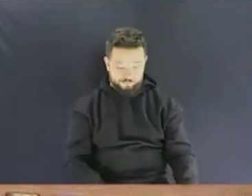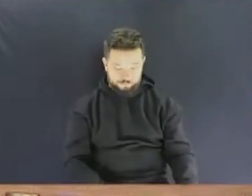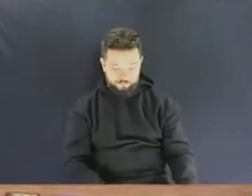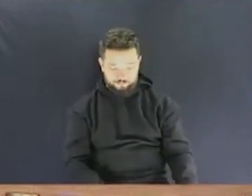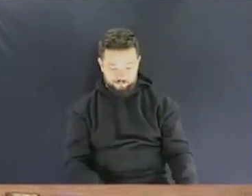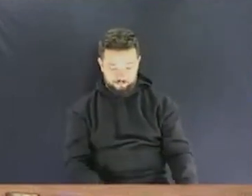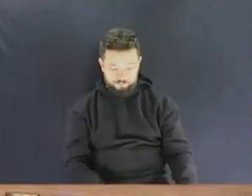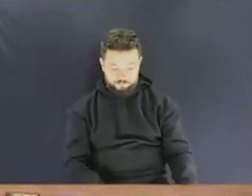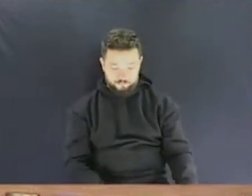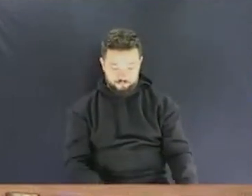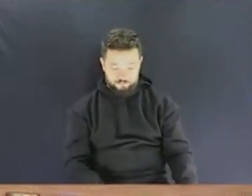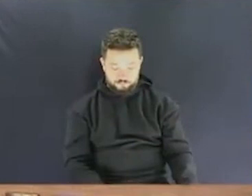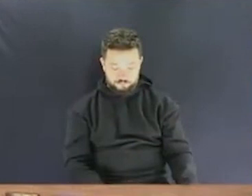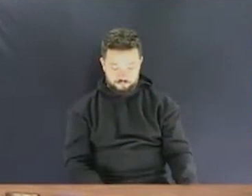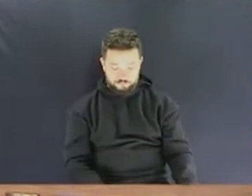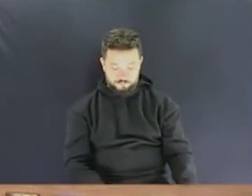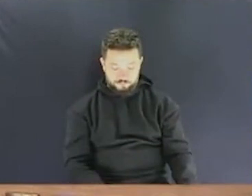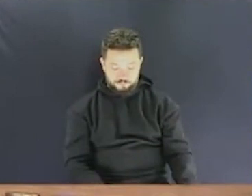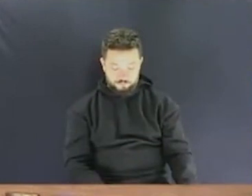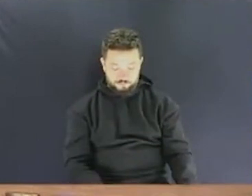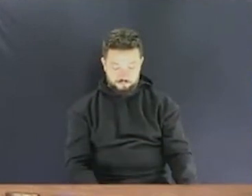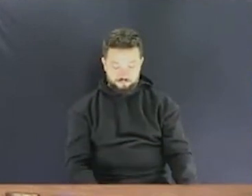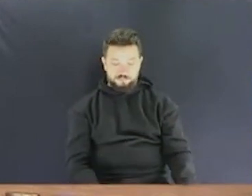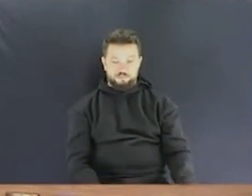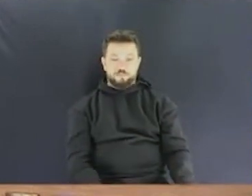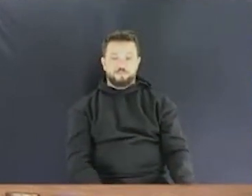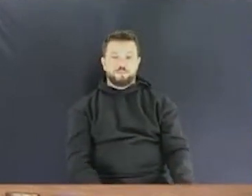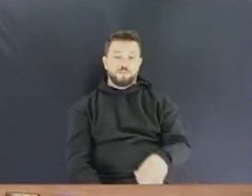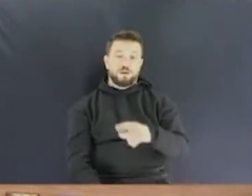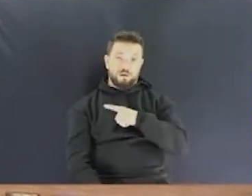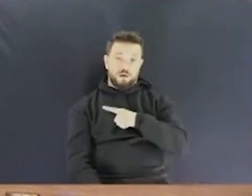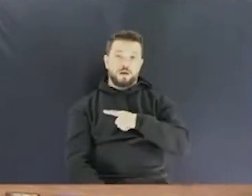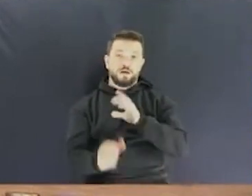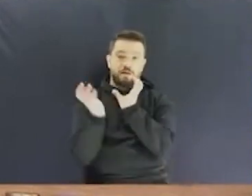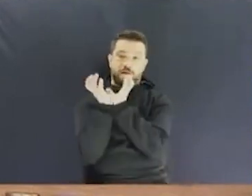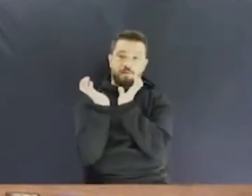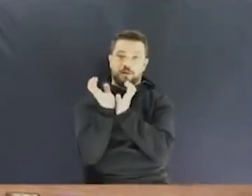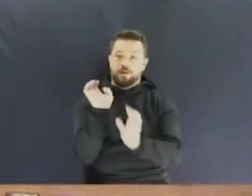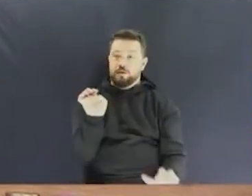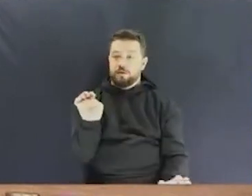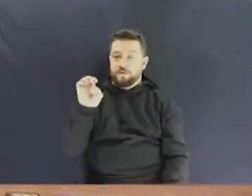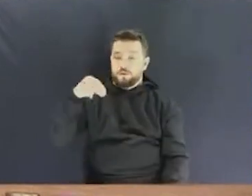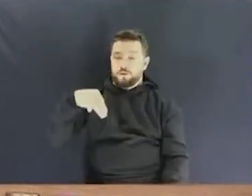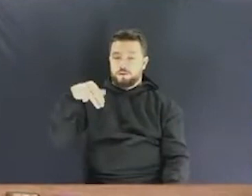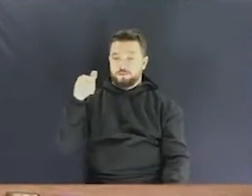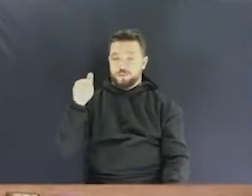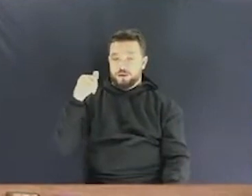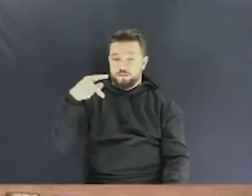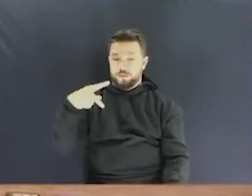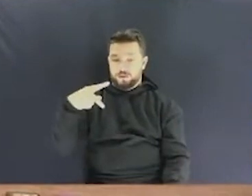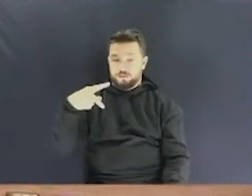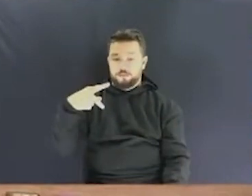já eleitas, né? Então, todo esse acompanhamento é feito pela equipe do IMAP para ficar mais fácil e mais prático e